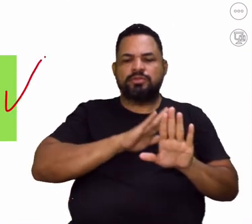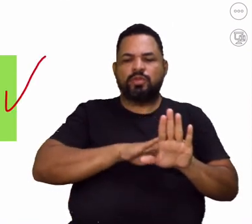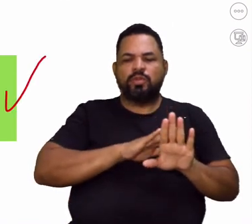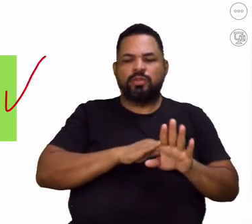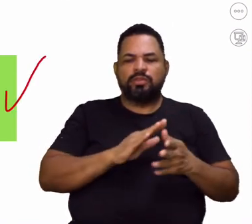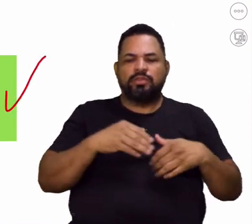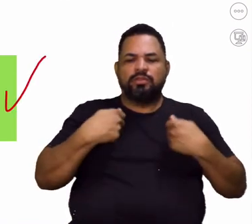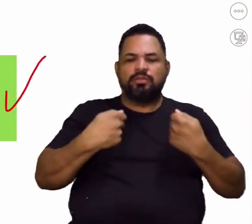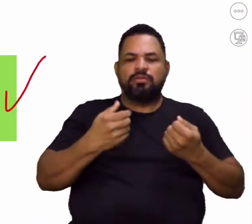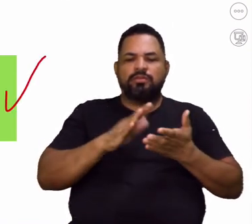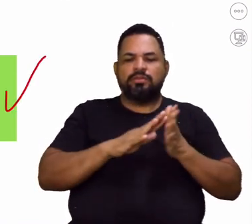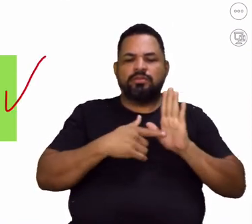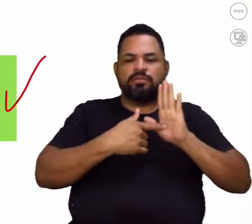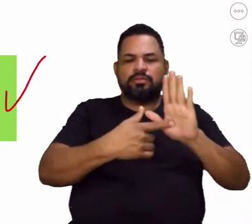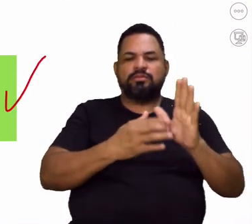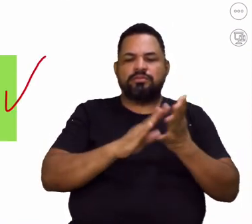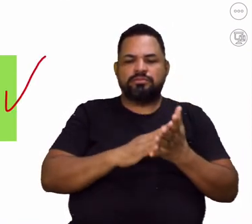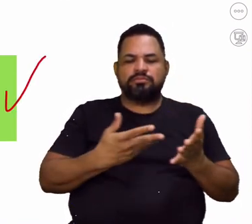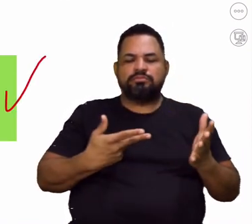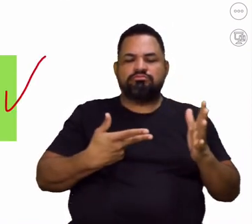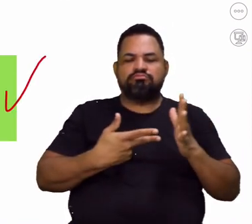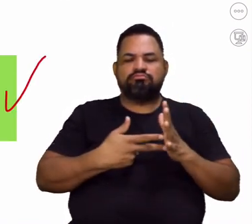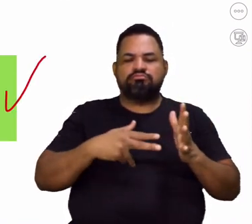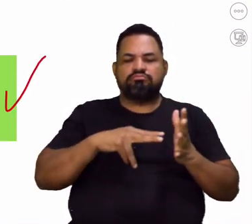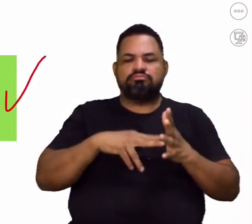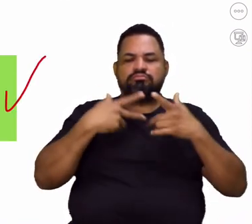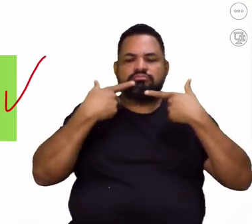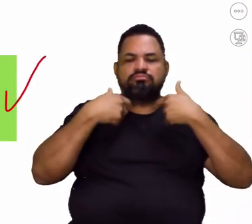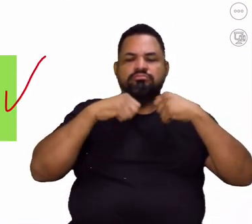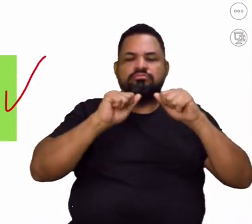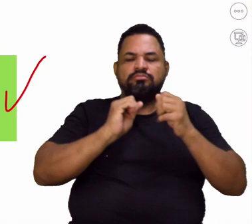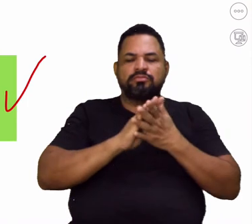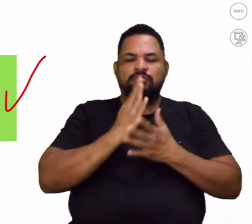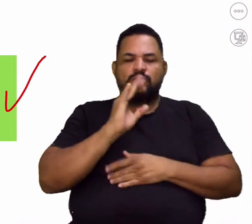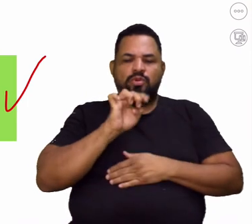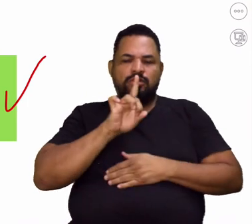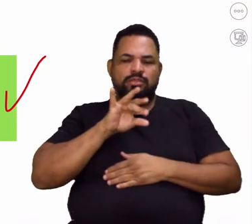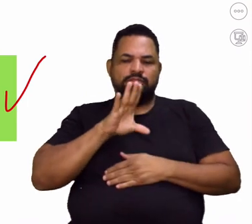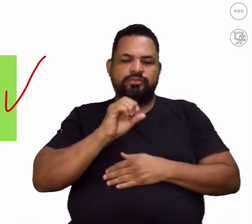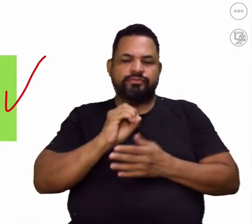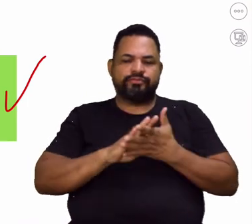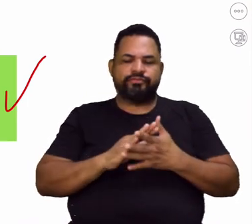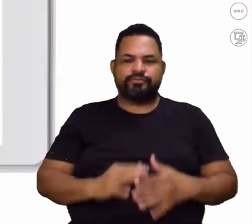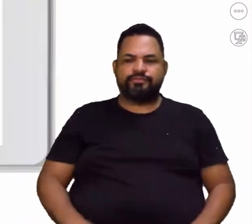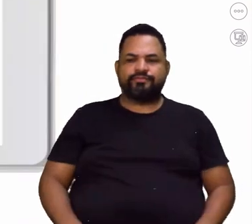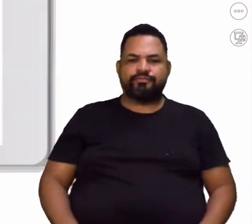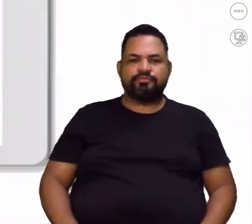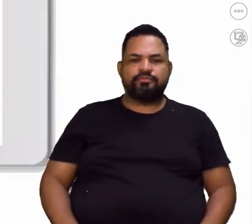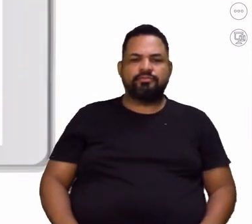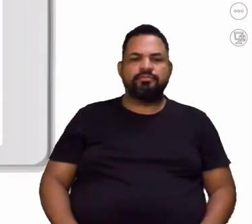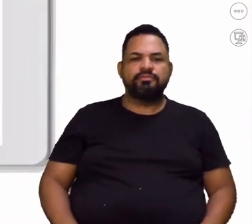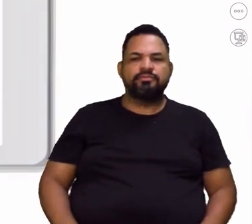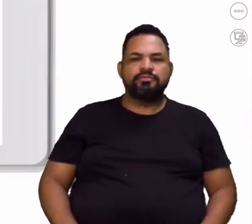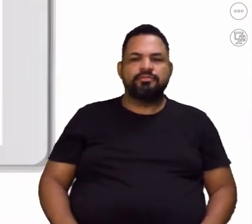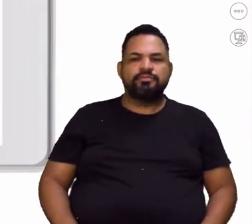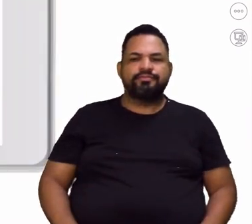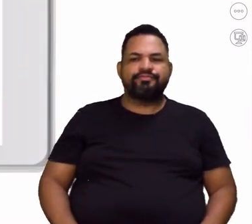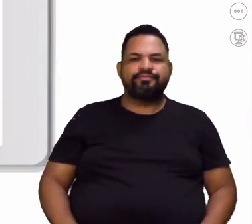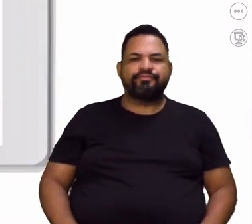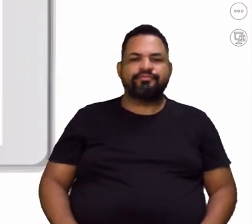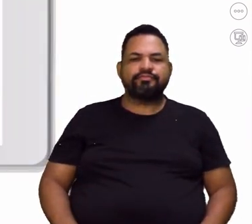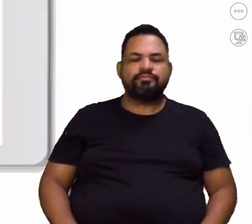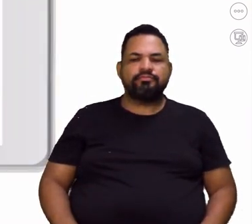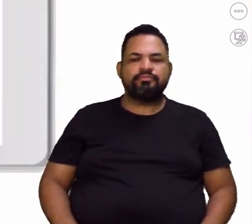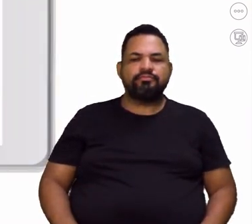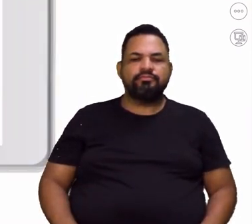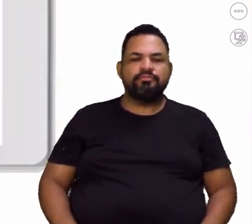Nesta, você vai apresentar o sentido conotativo da linguagem, sentido figurado, né? Beleza? Então, vamos aí